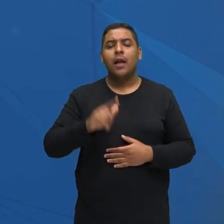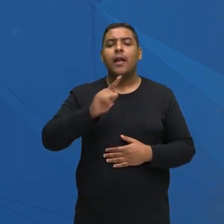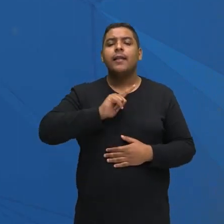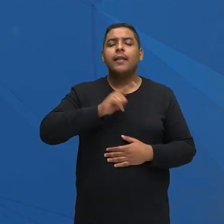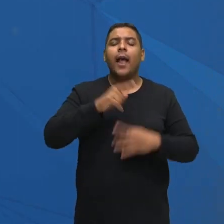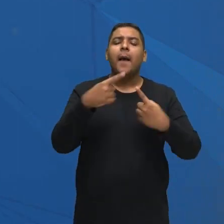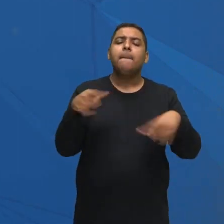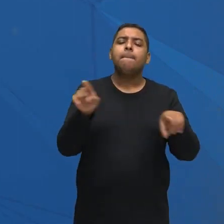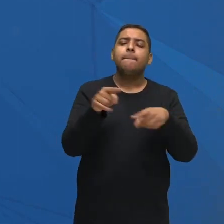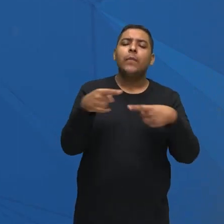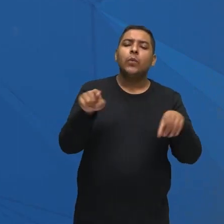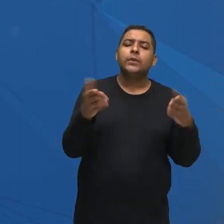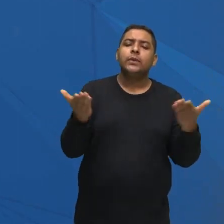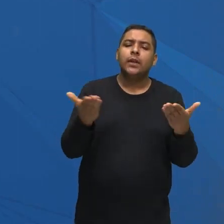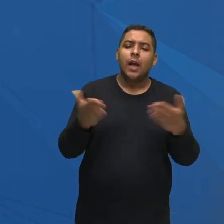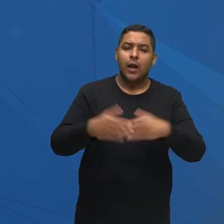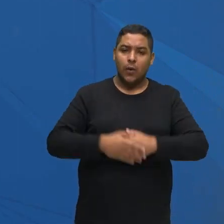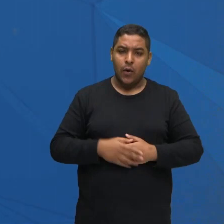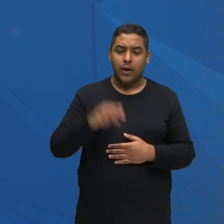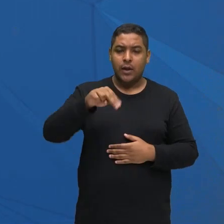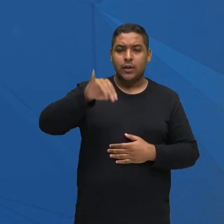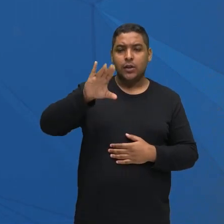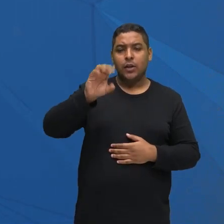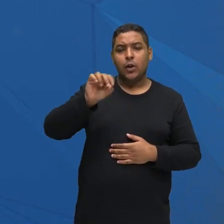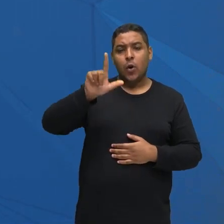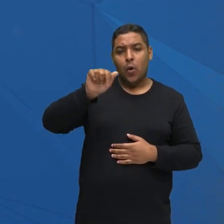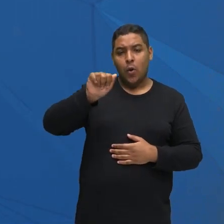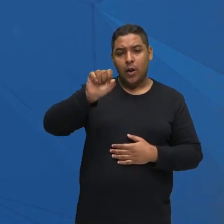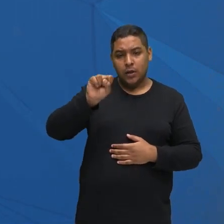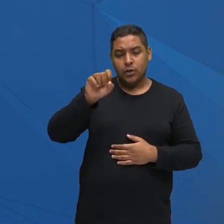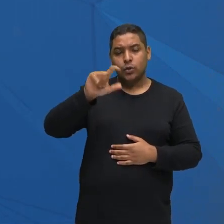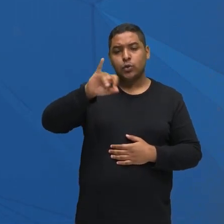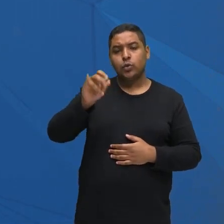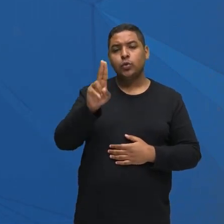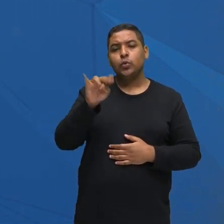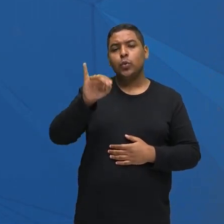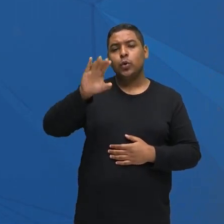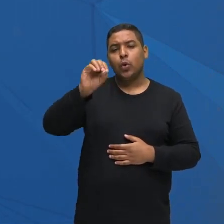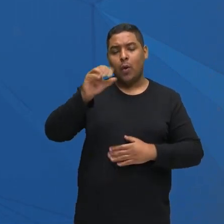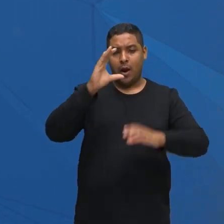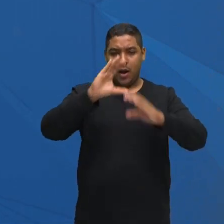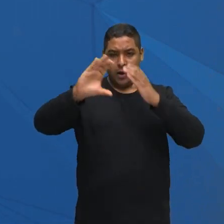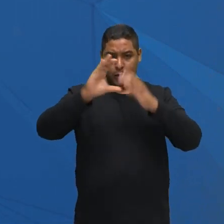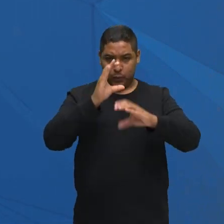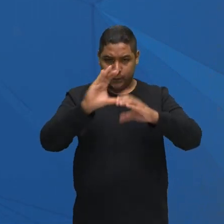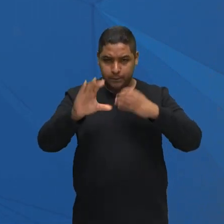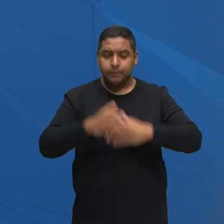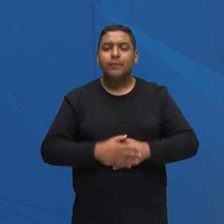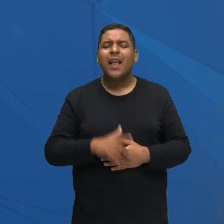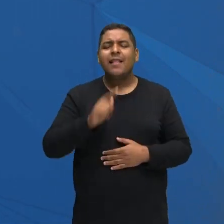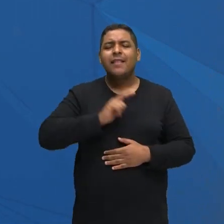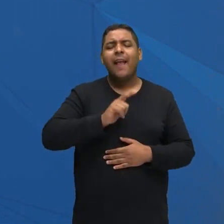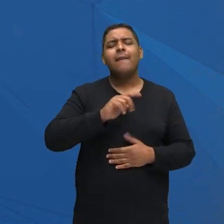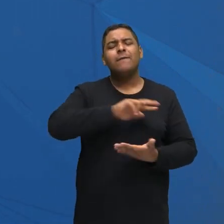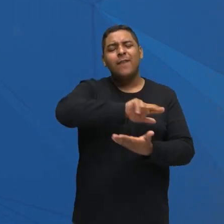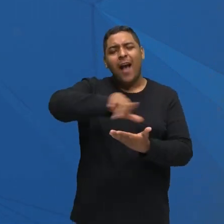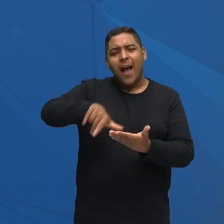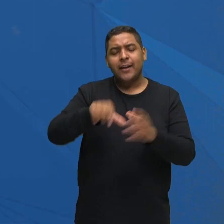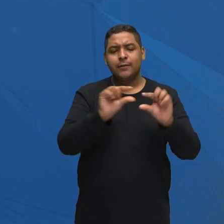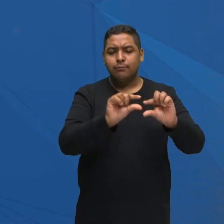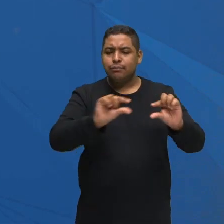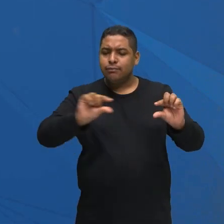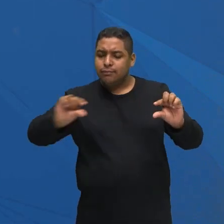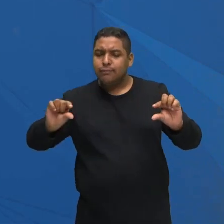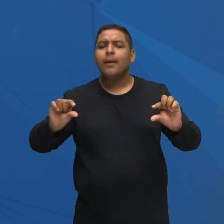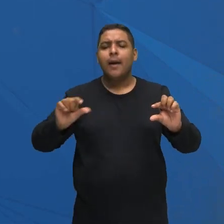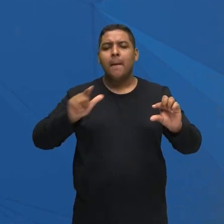a música, né, do Nicolás Júnior, que traz ali vários termos do amazonês, eles estão até com legenda.